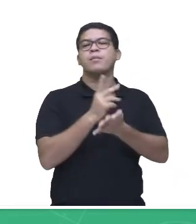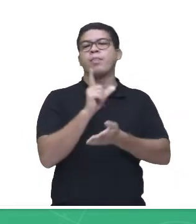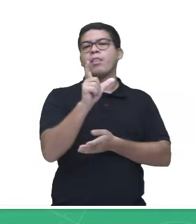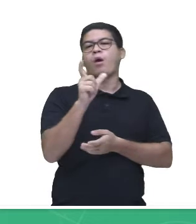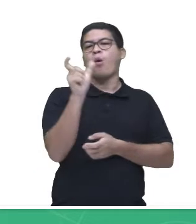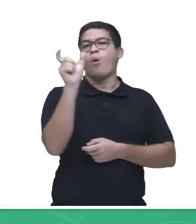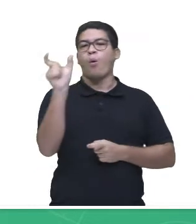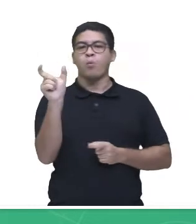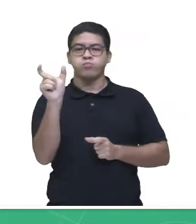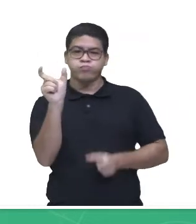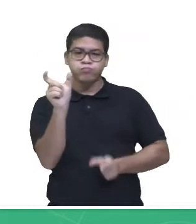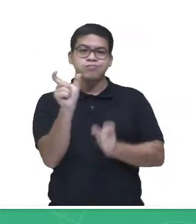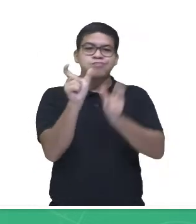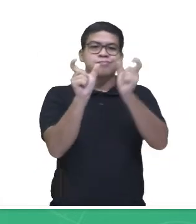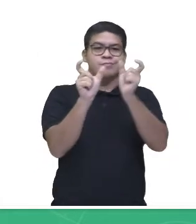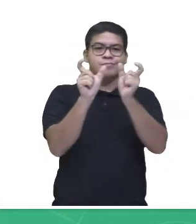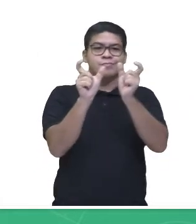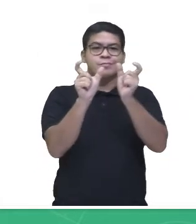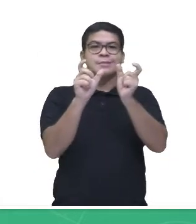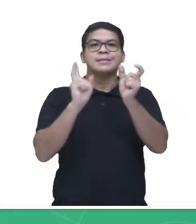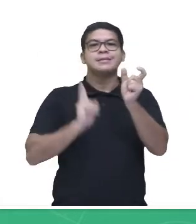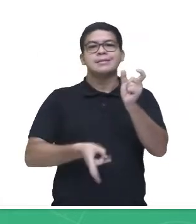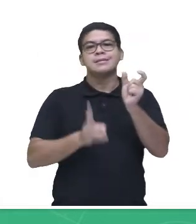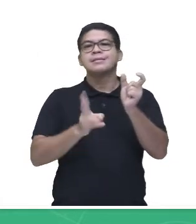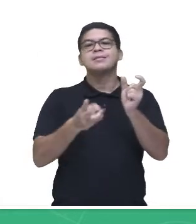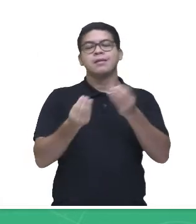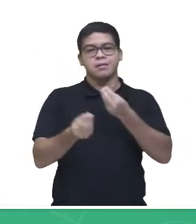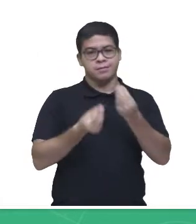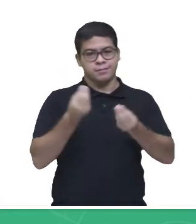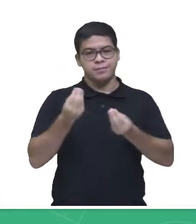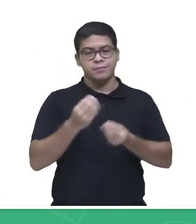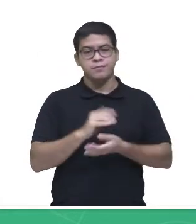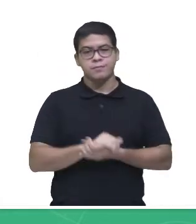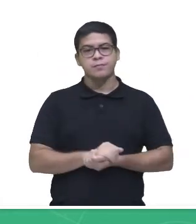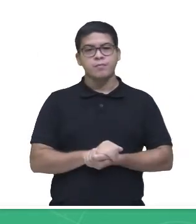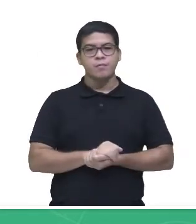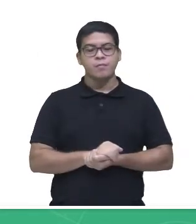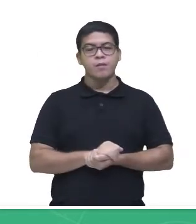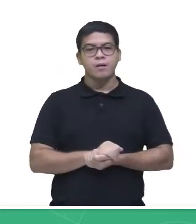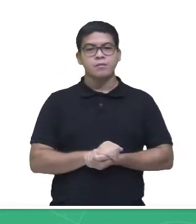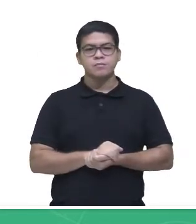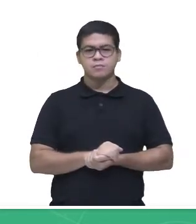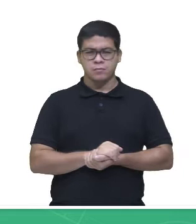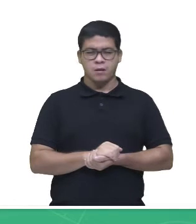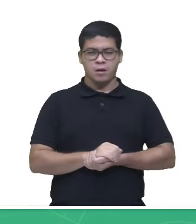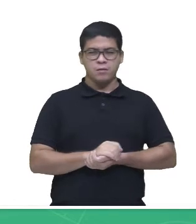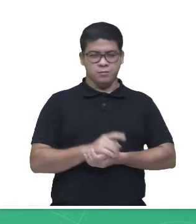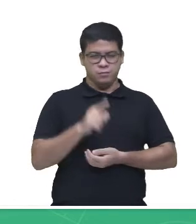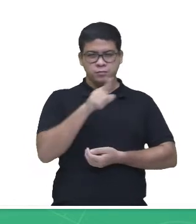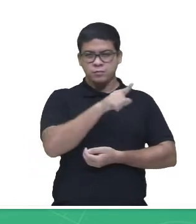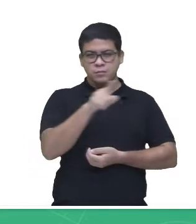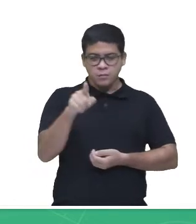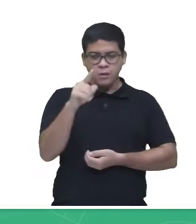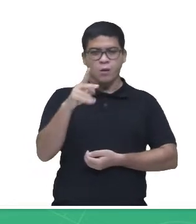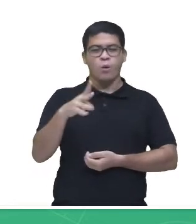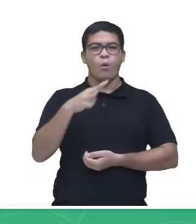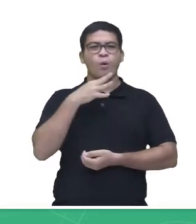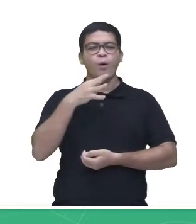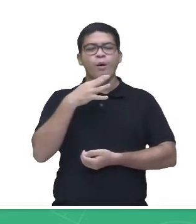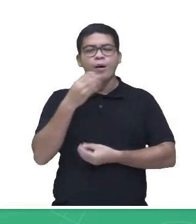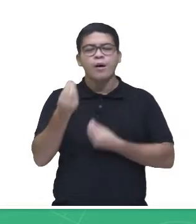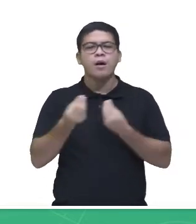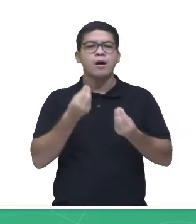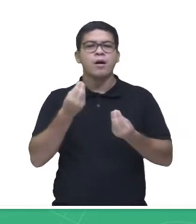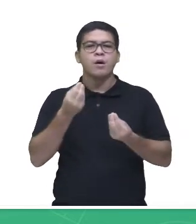auxiliar. Nós já vimos os auxiliares nos dois exemplos, né? Eu não sei se você ainda consegue recordar, relembrar, mas quando eu falei